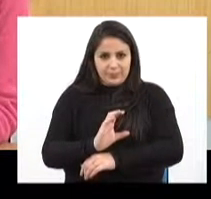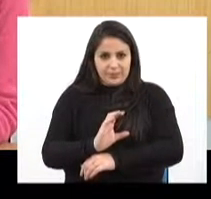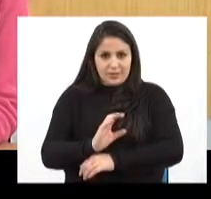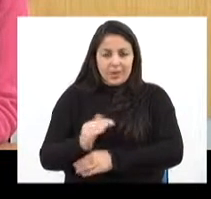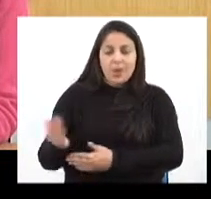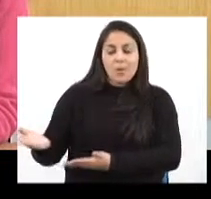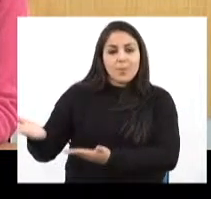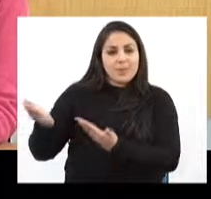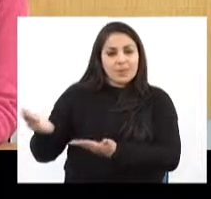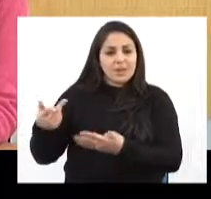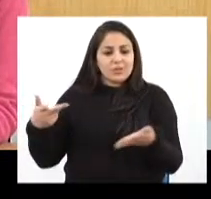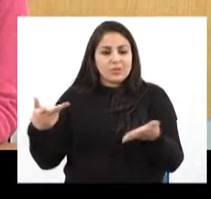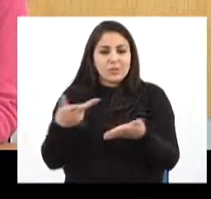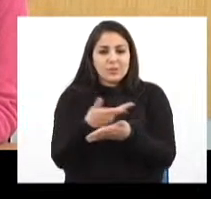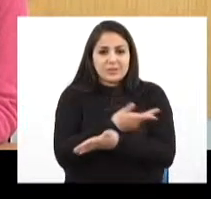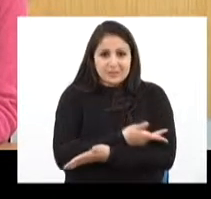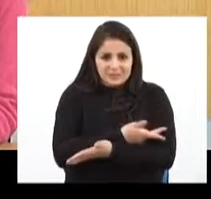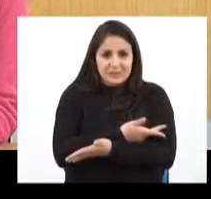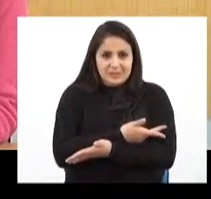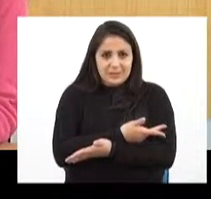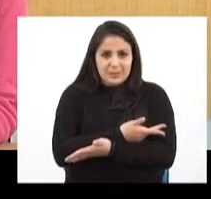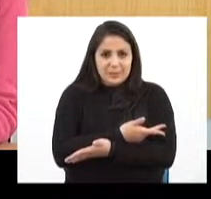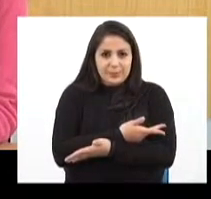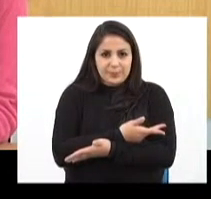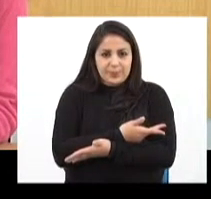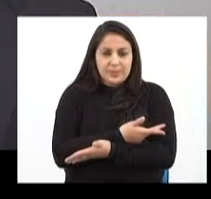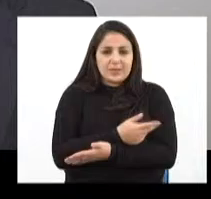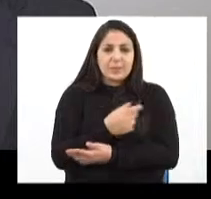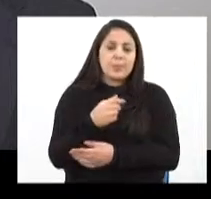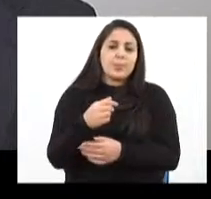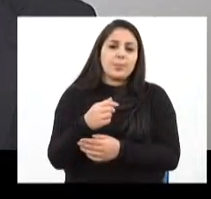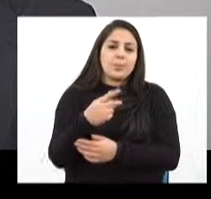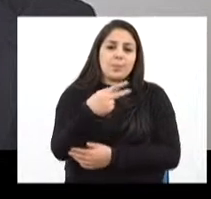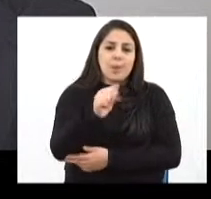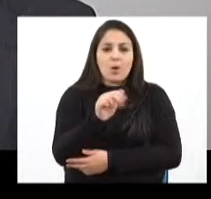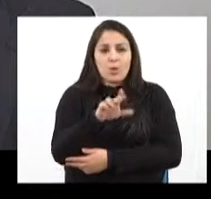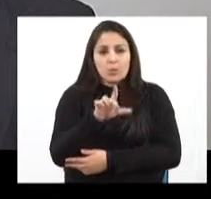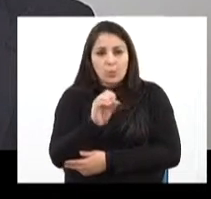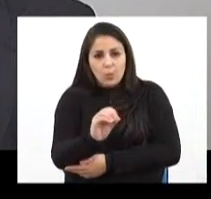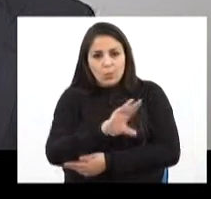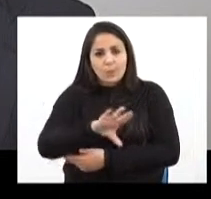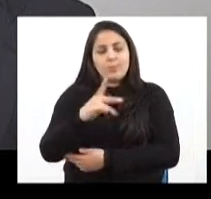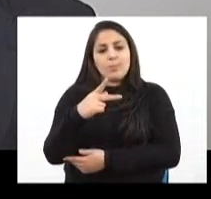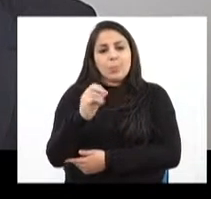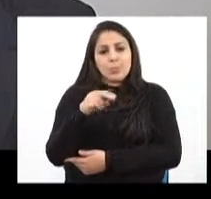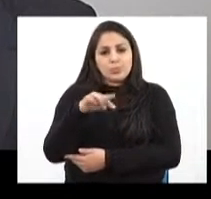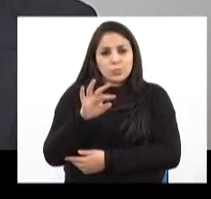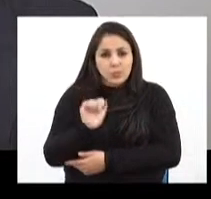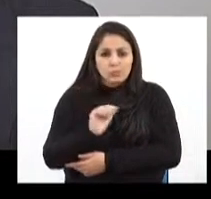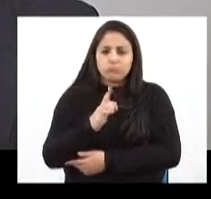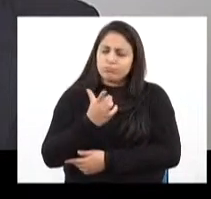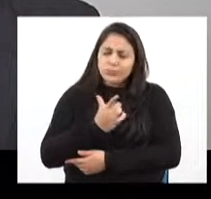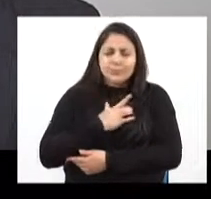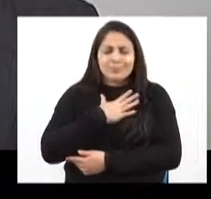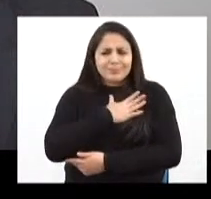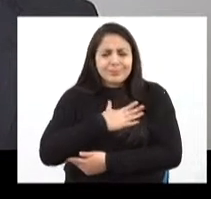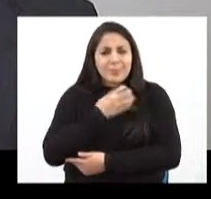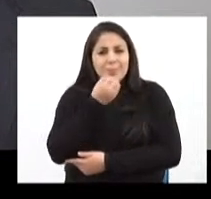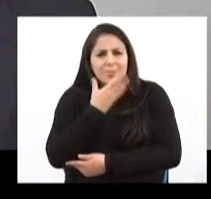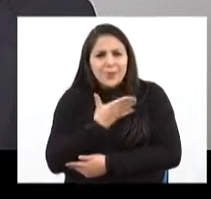aconteceu durante o grande expediente do vereador Paulo Pontual. E eu tive o maior orgulho de homenagear uma